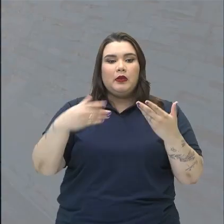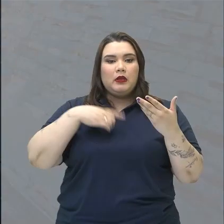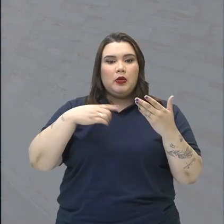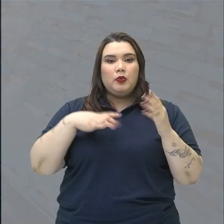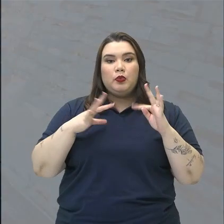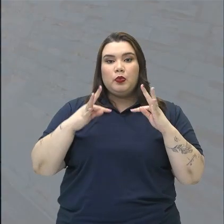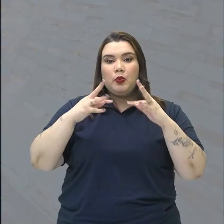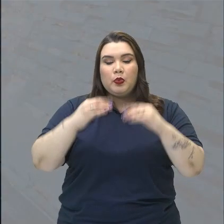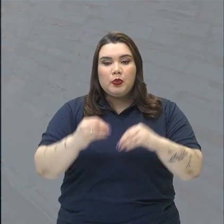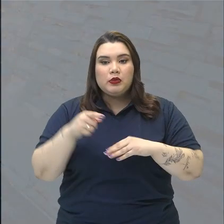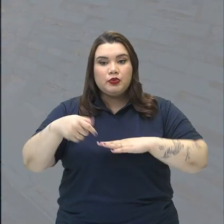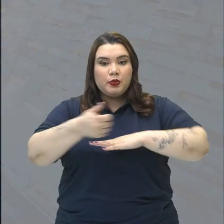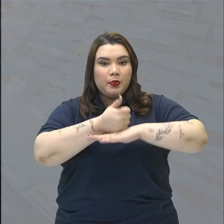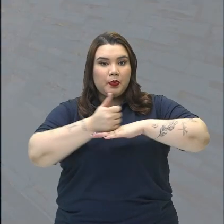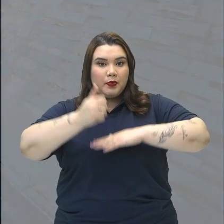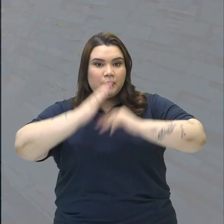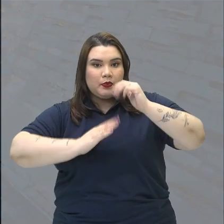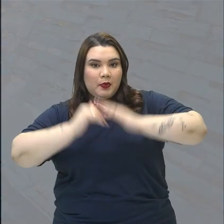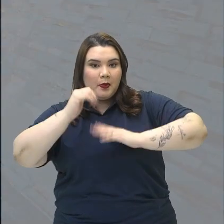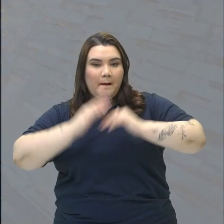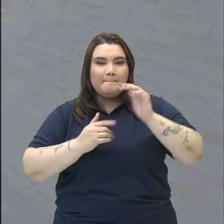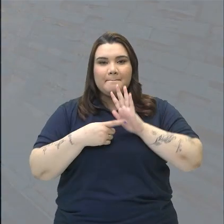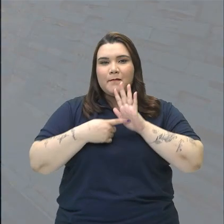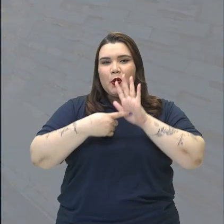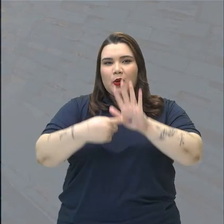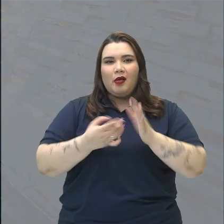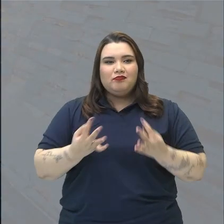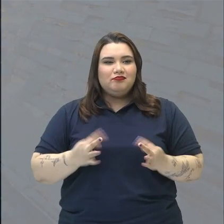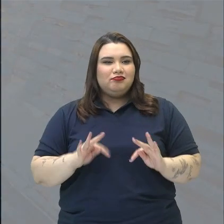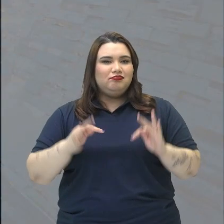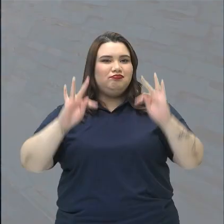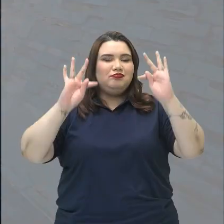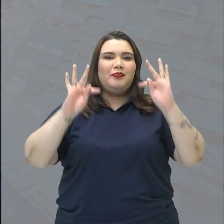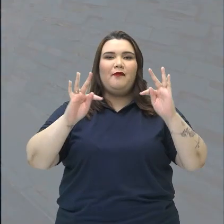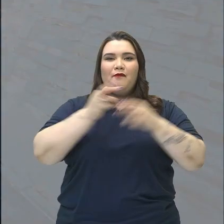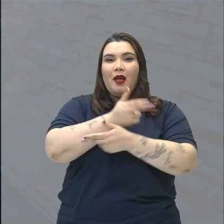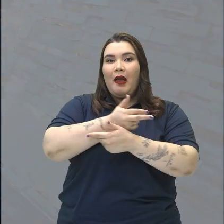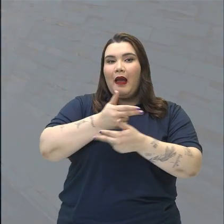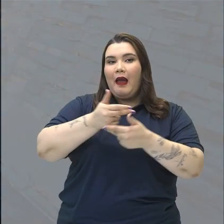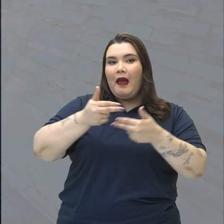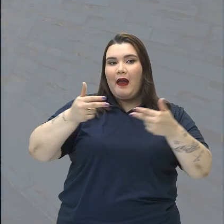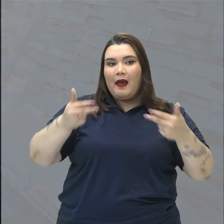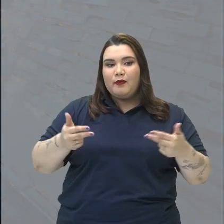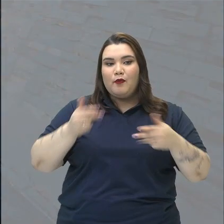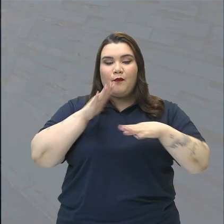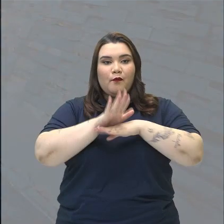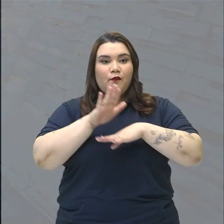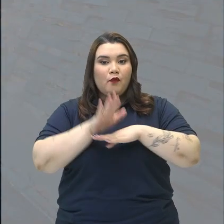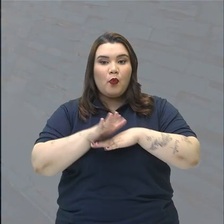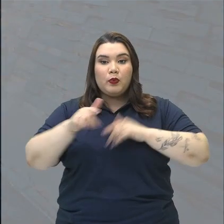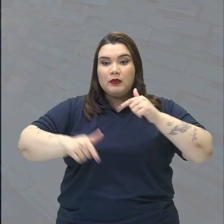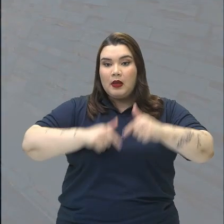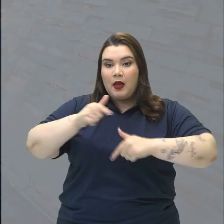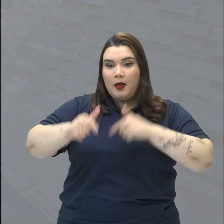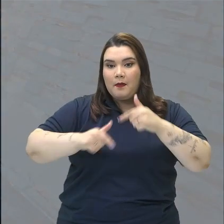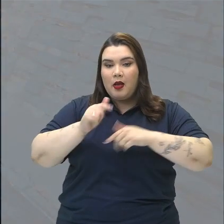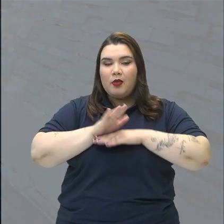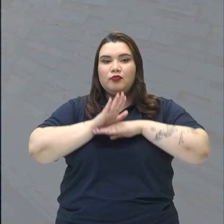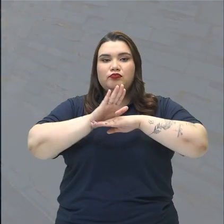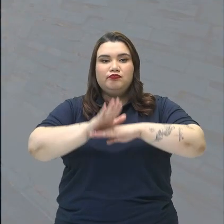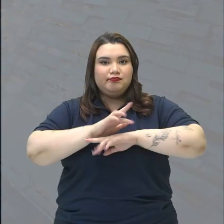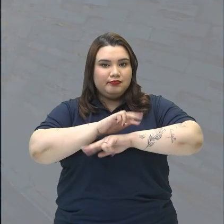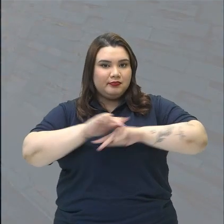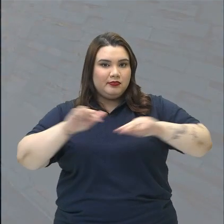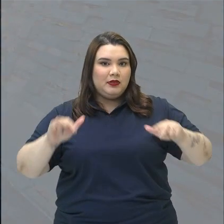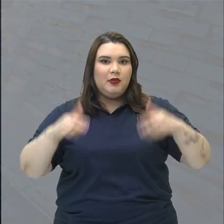todos esses profissionais aí que trouxeram as tecnologias, né, para o seu trabalho e que tem ajudado muito. É